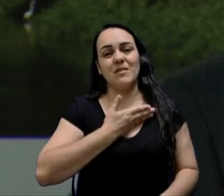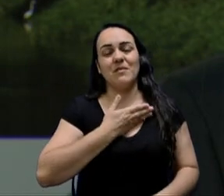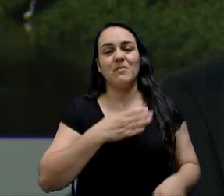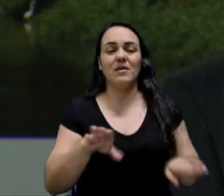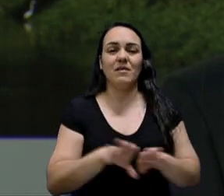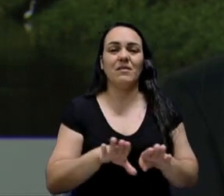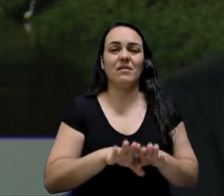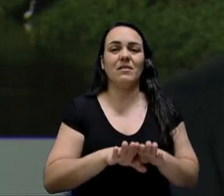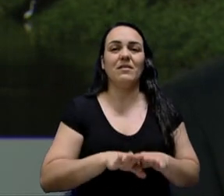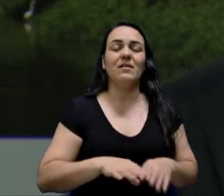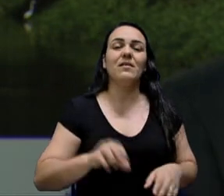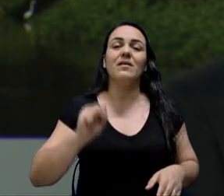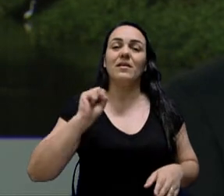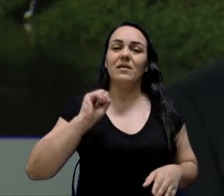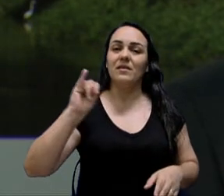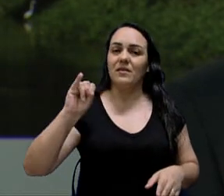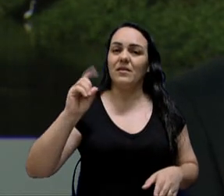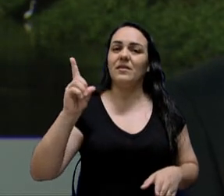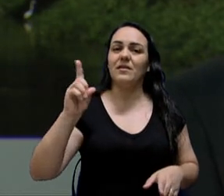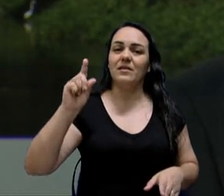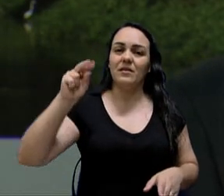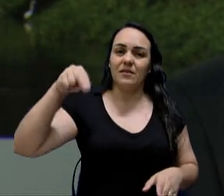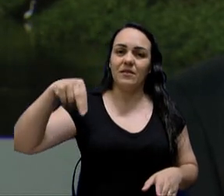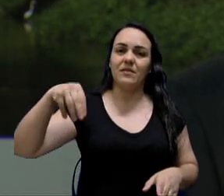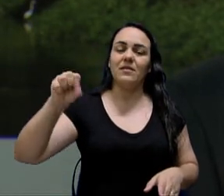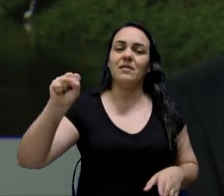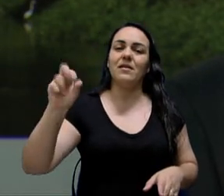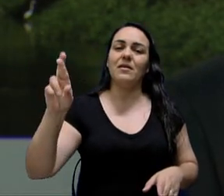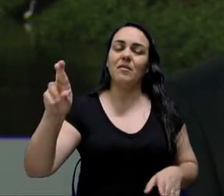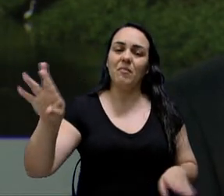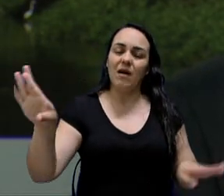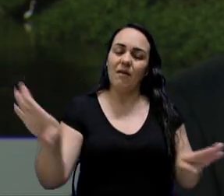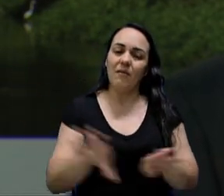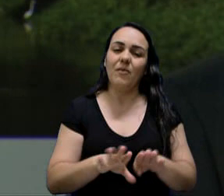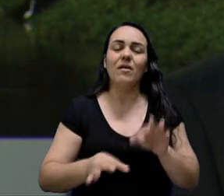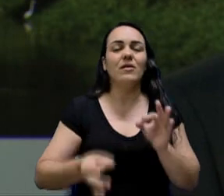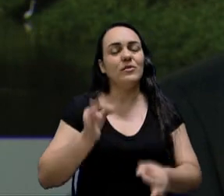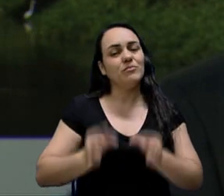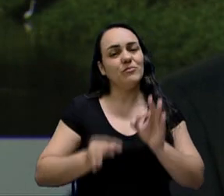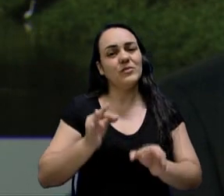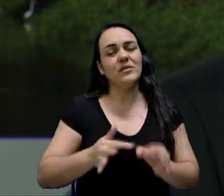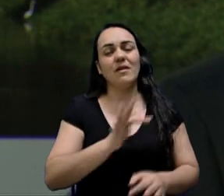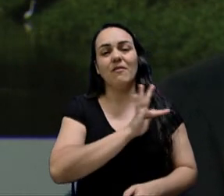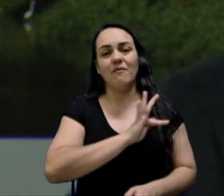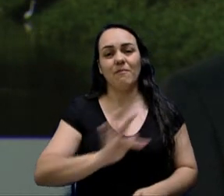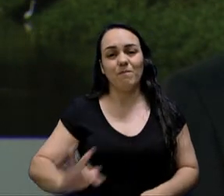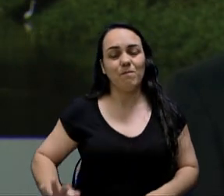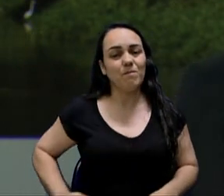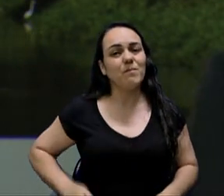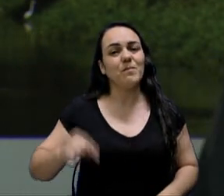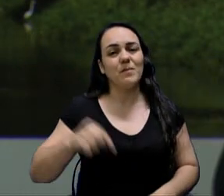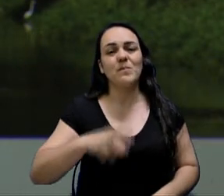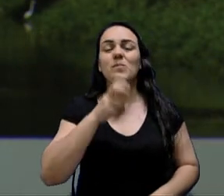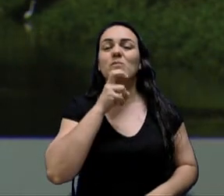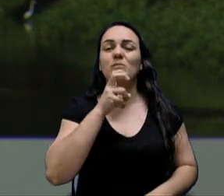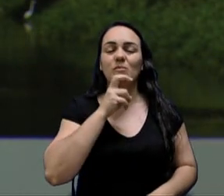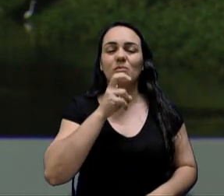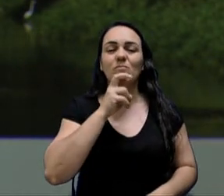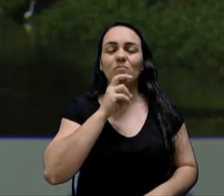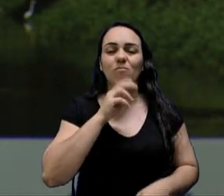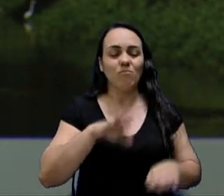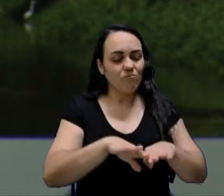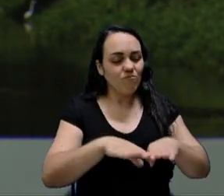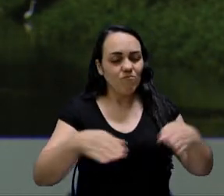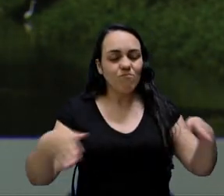da Comarca de Sorocaba. Da Comarca de Sorocaba, não, né? Da Justiça Federal de Sorocaba. Muito obrigado, doutor Sidmar. Meus amigos da